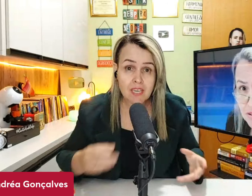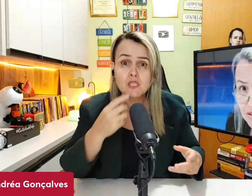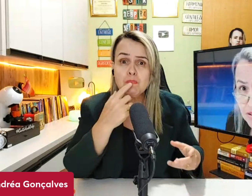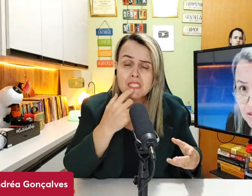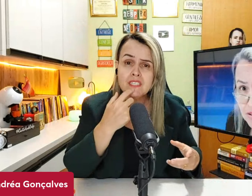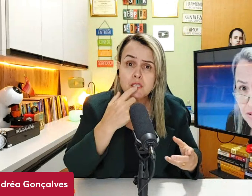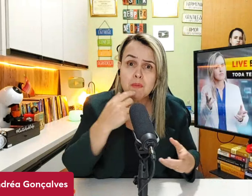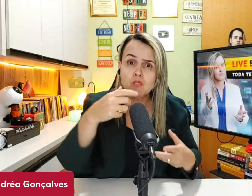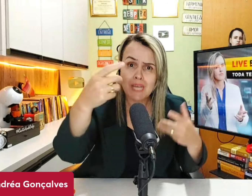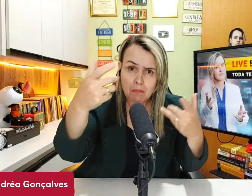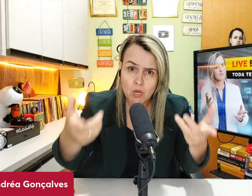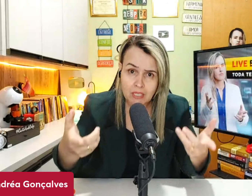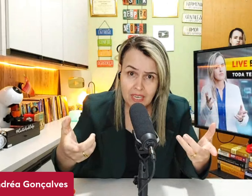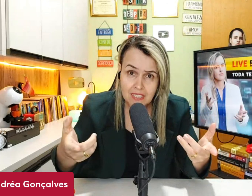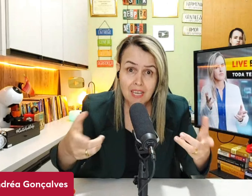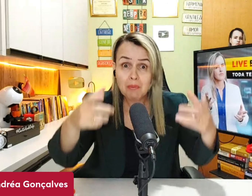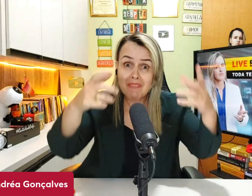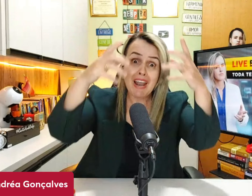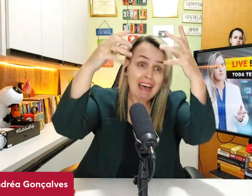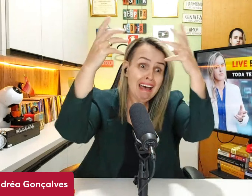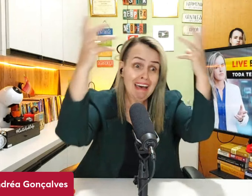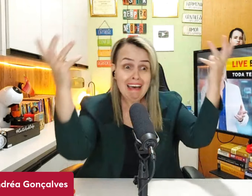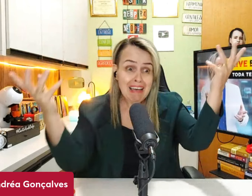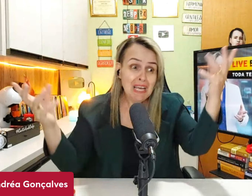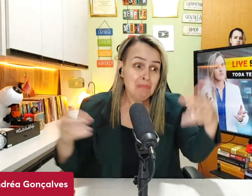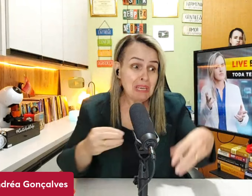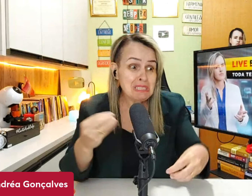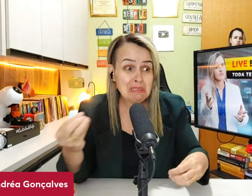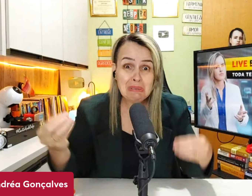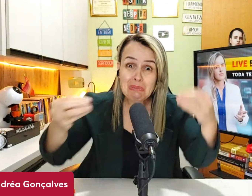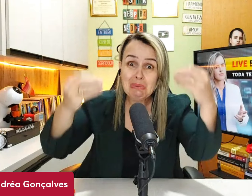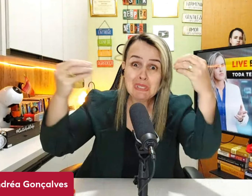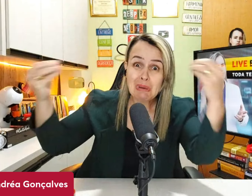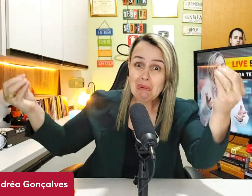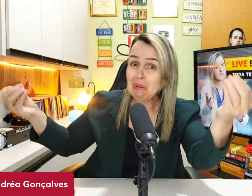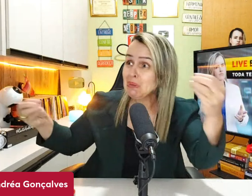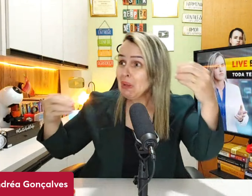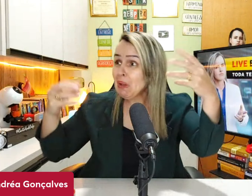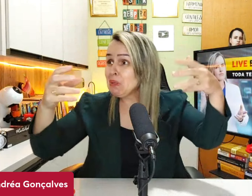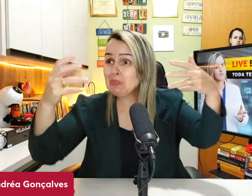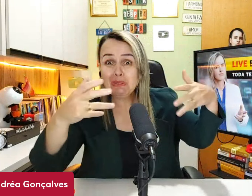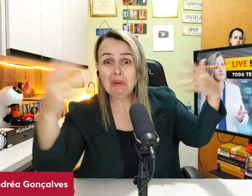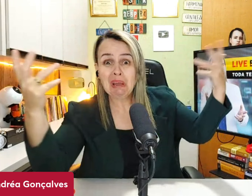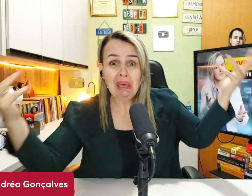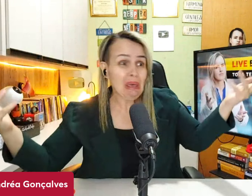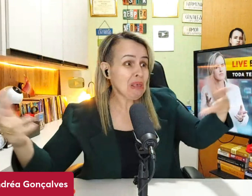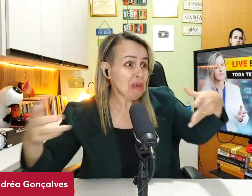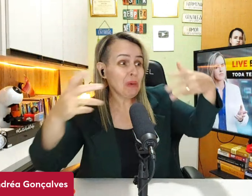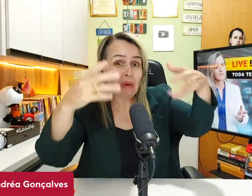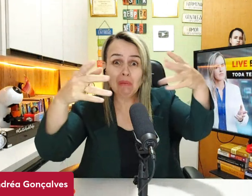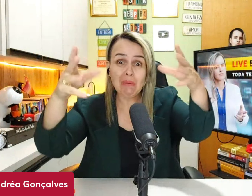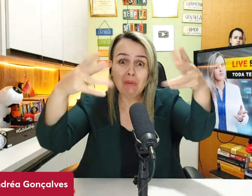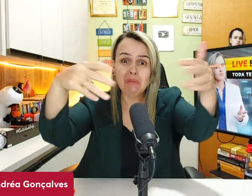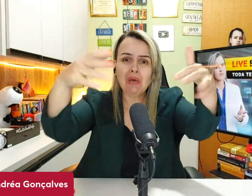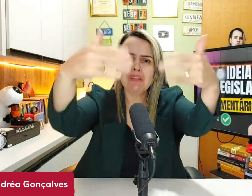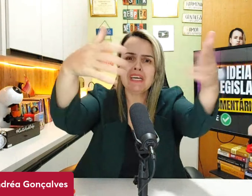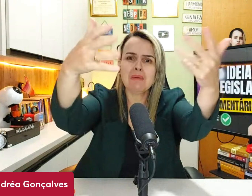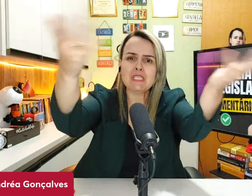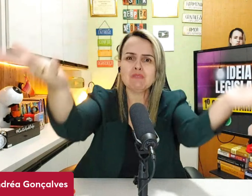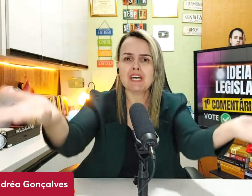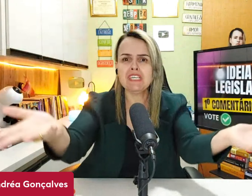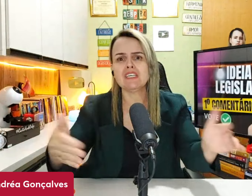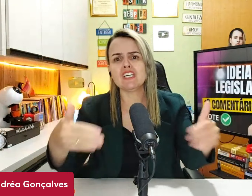deles aí eles estão passando esse melzinho na boca deles para falar ah mas 72 horas Alexandre de mor